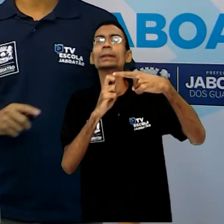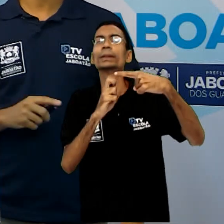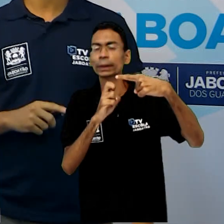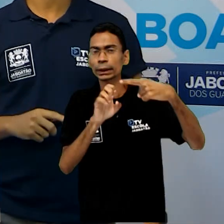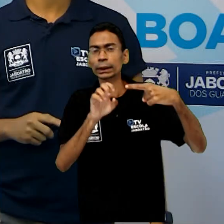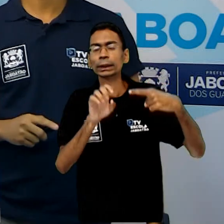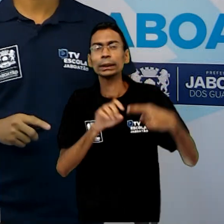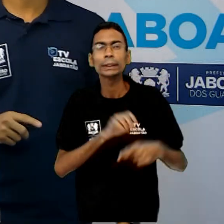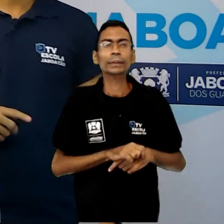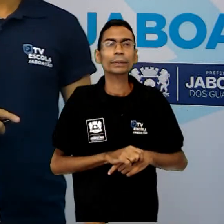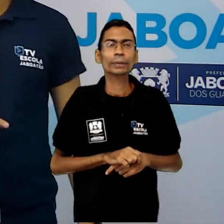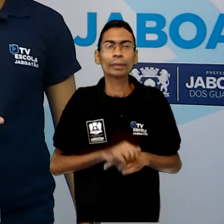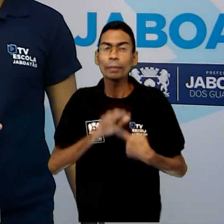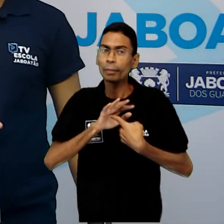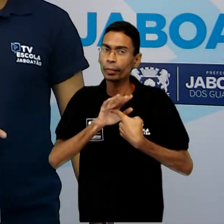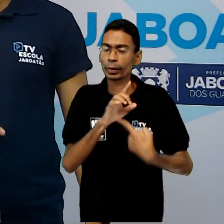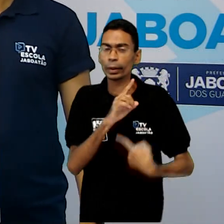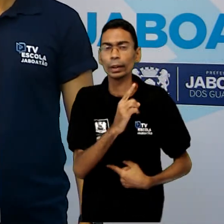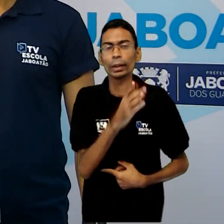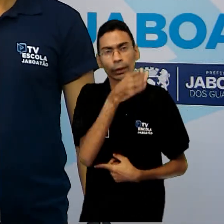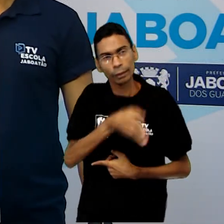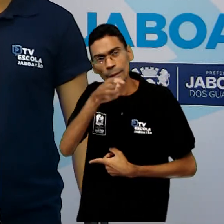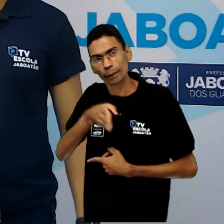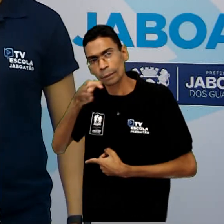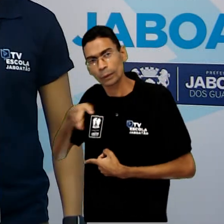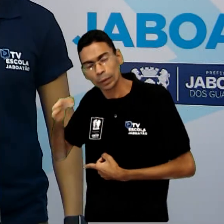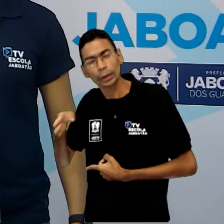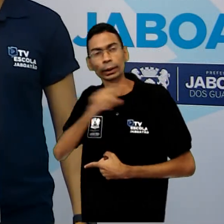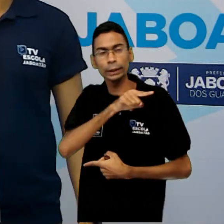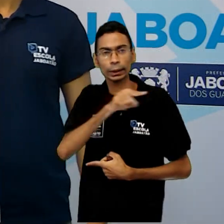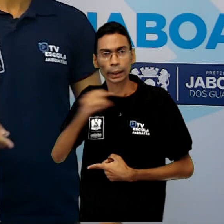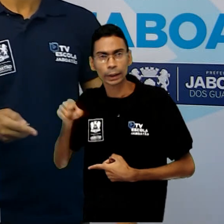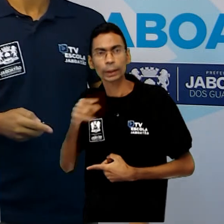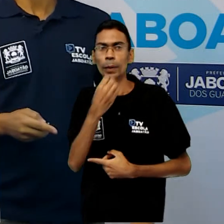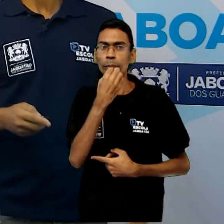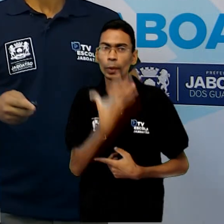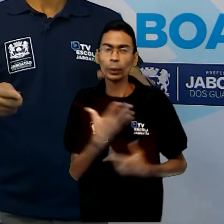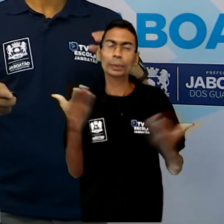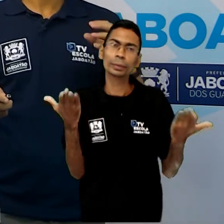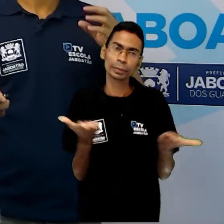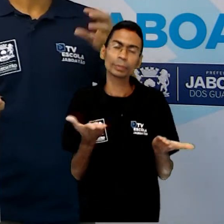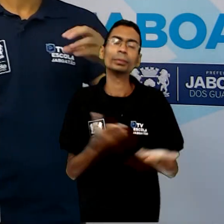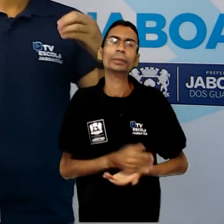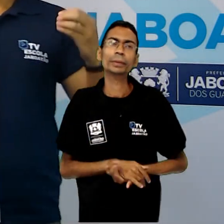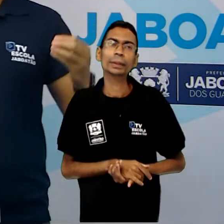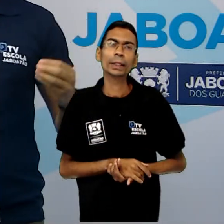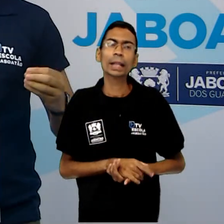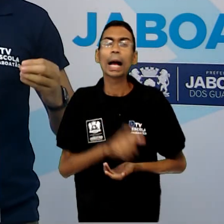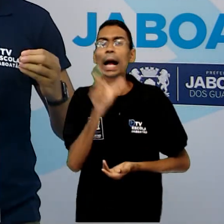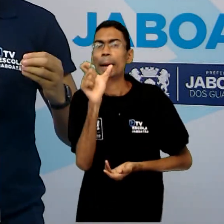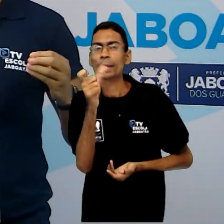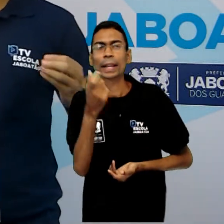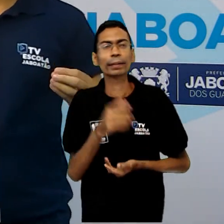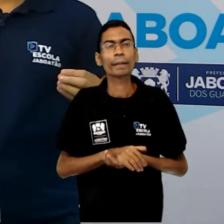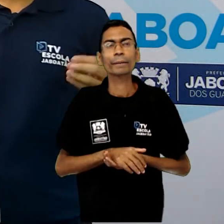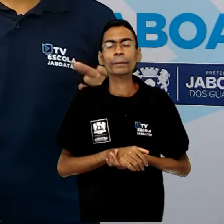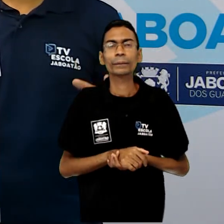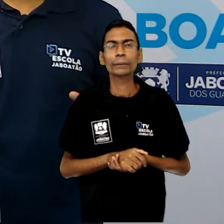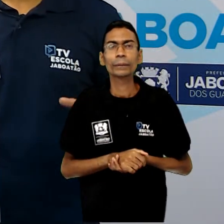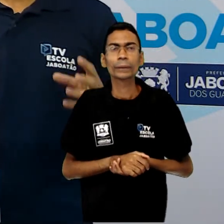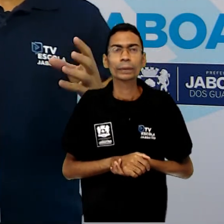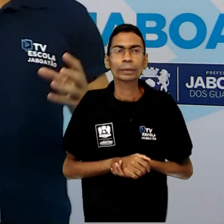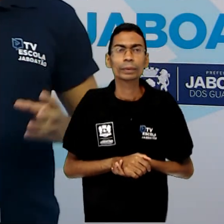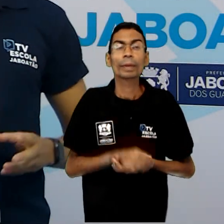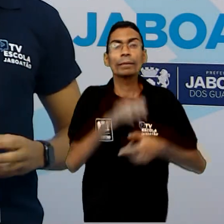dessa que Pedro dividiu da reta numérica. Bom, gente, a palavra fração vem do latim